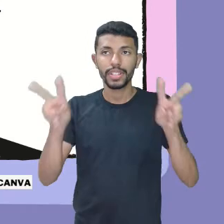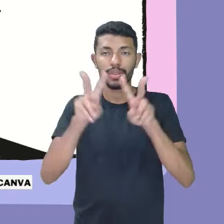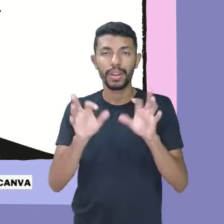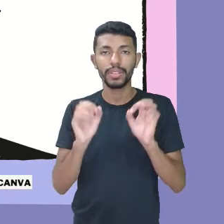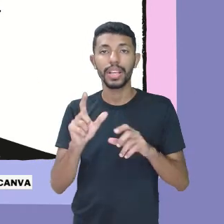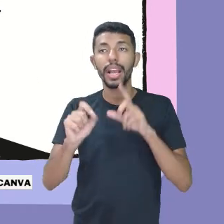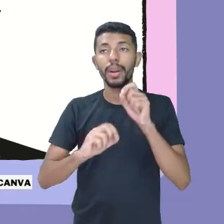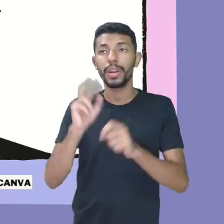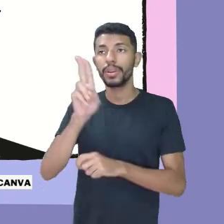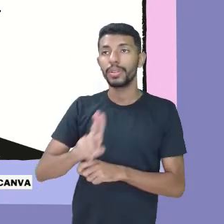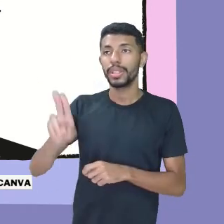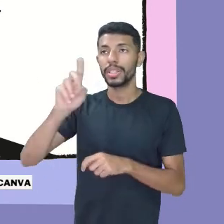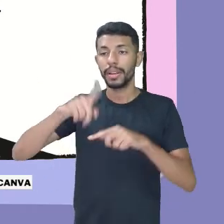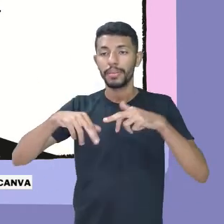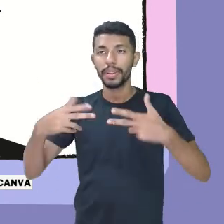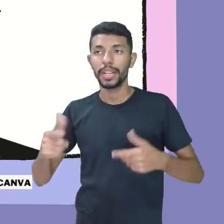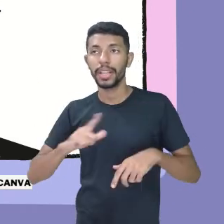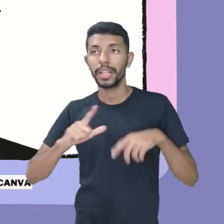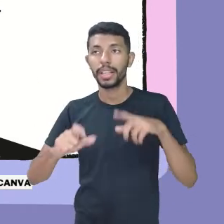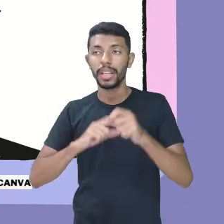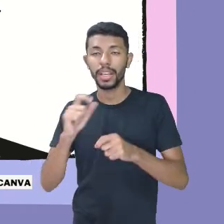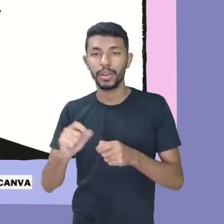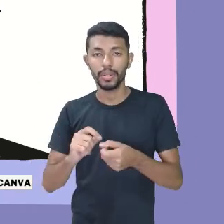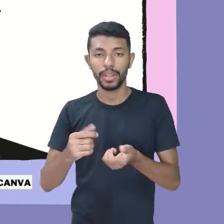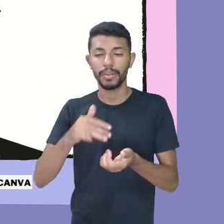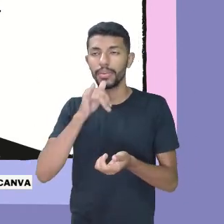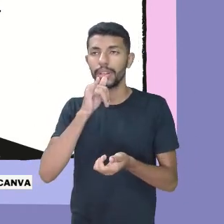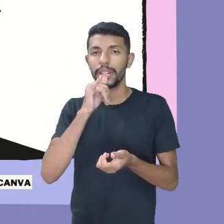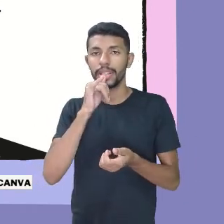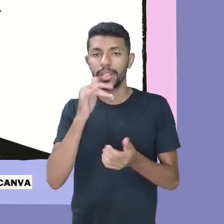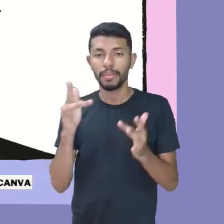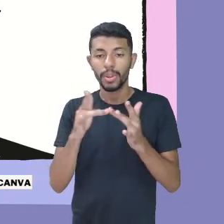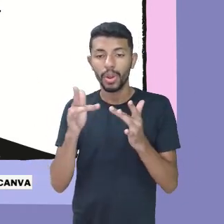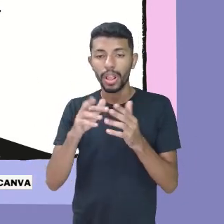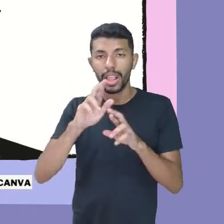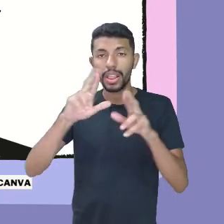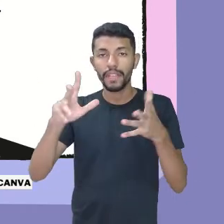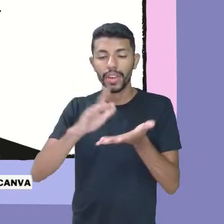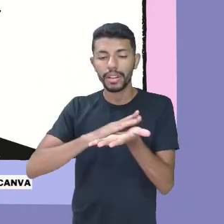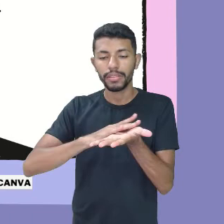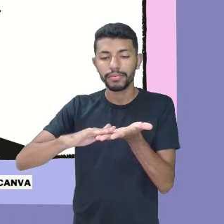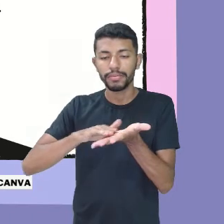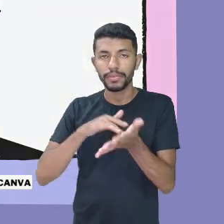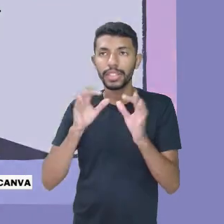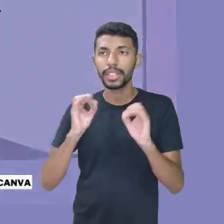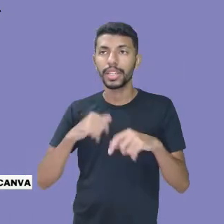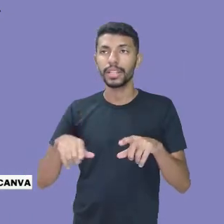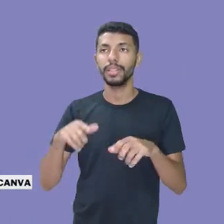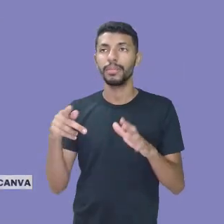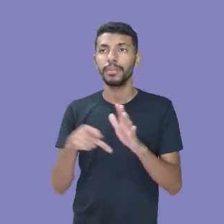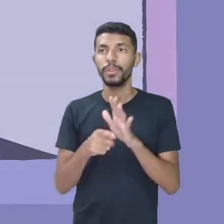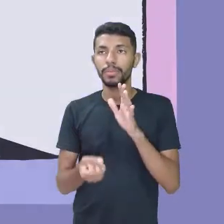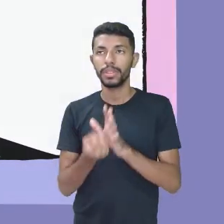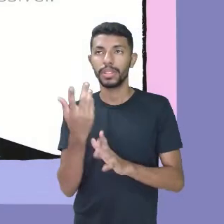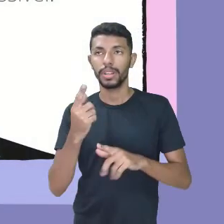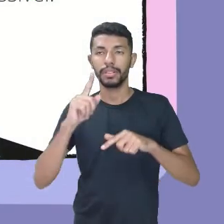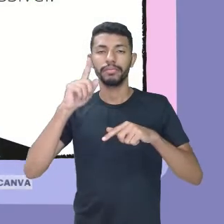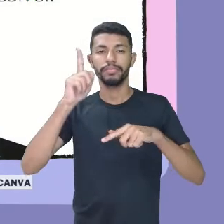Utilize materiais com diferentes texturas na elaboração desse material didático.